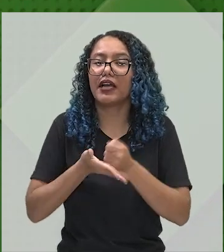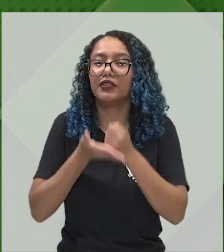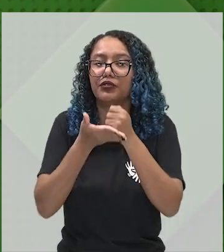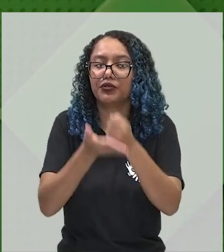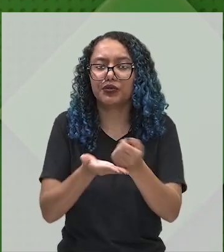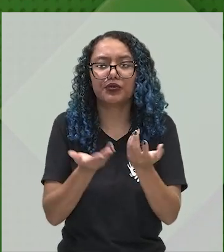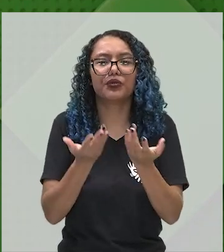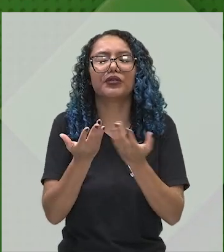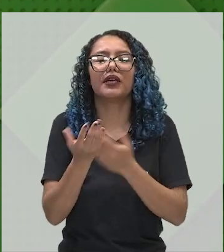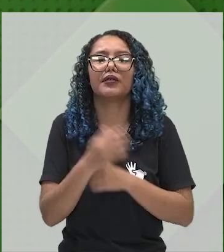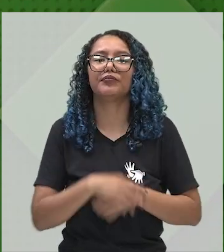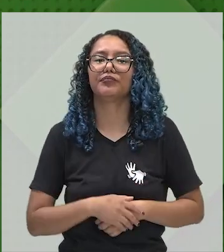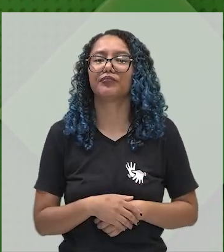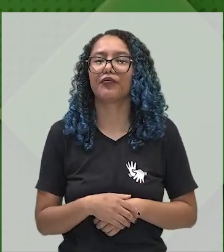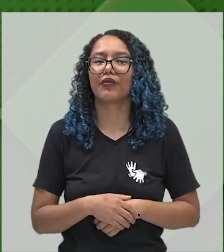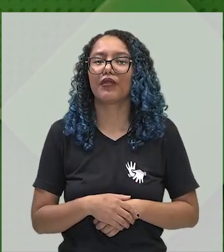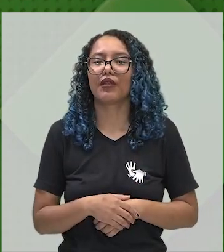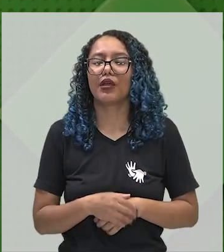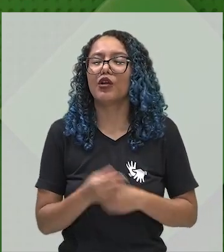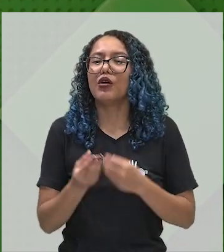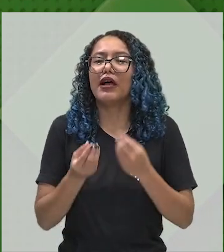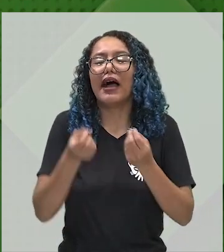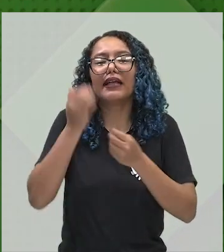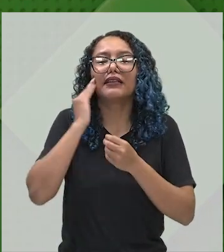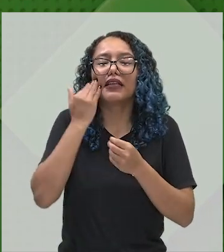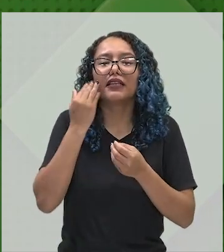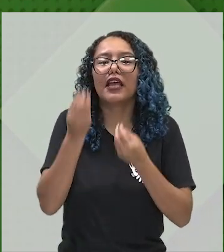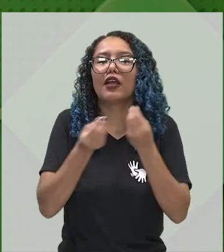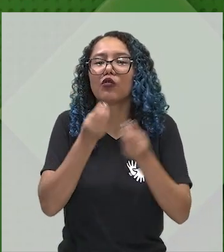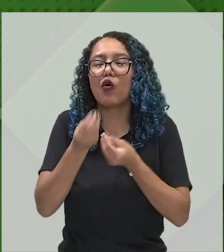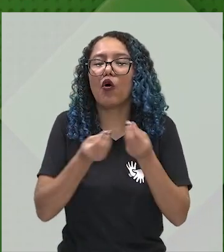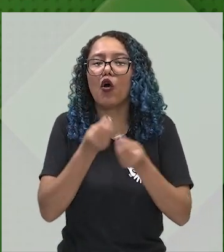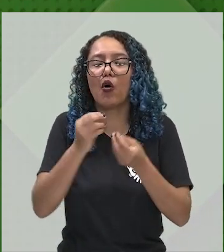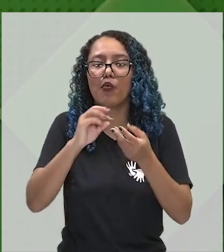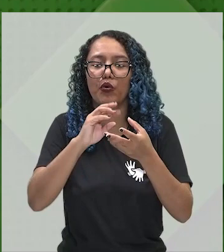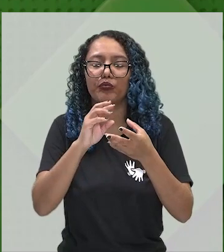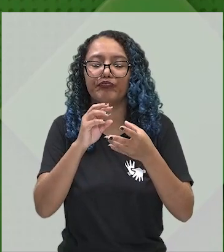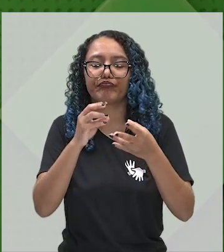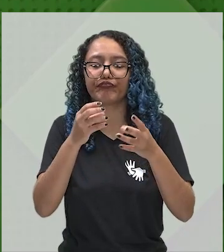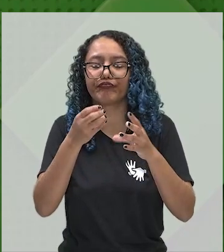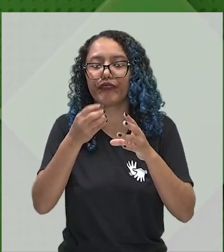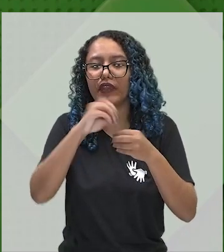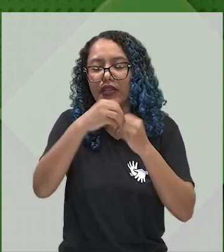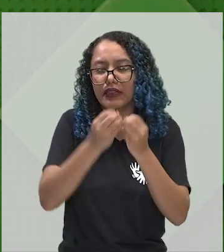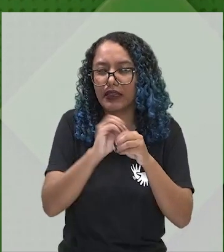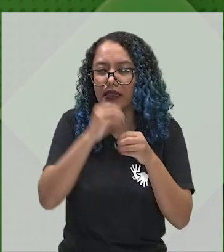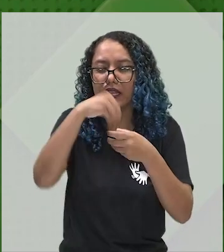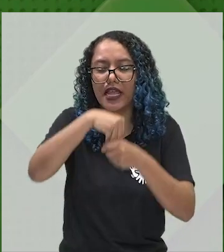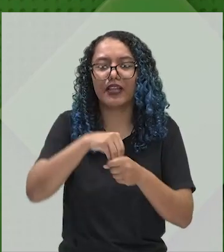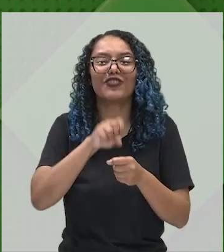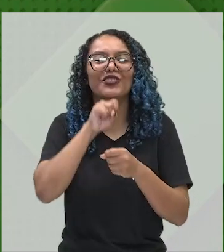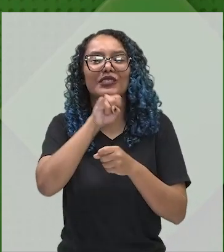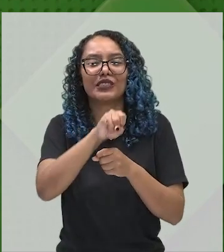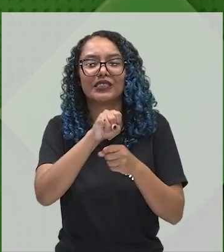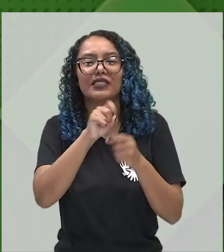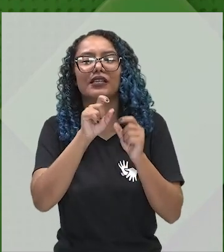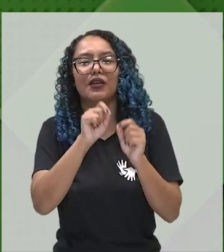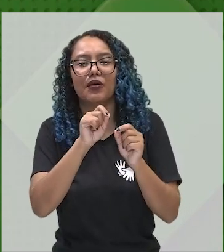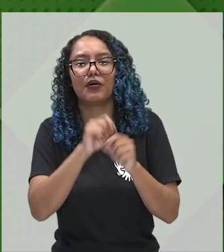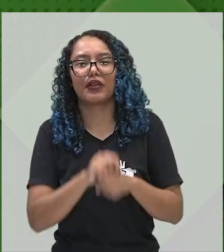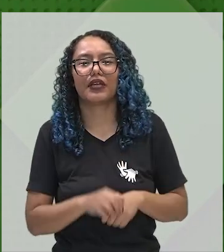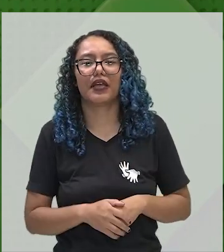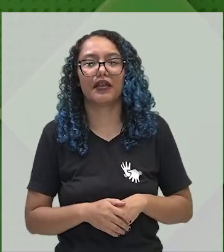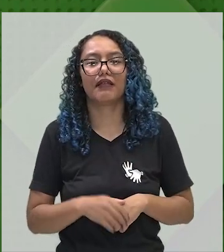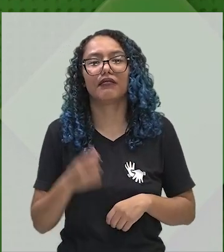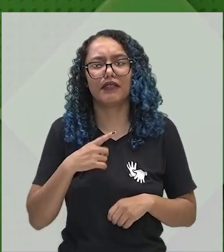informações moleculares que estão lá dentro do DNA daquele ser vivo, vai dizer para a gente, se ele tem algo em comum